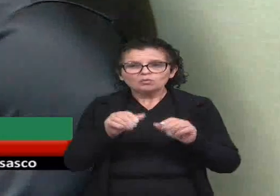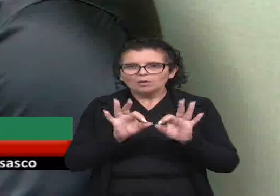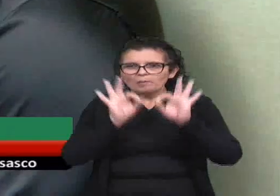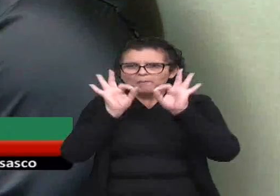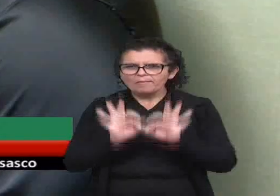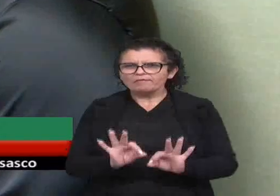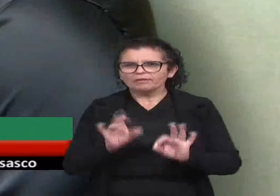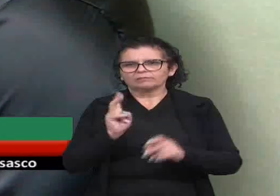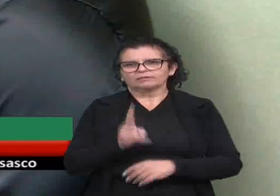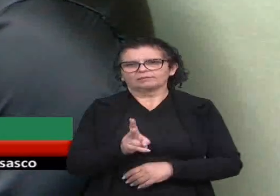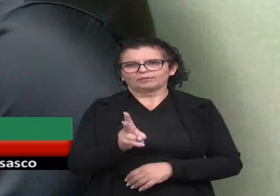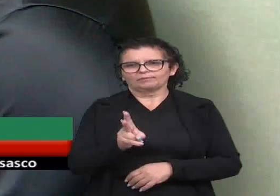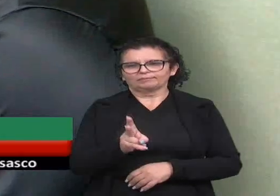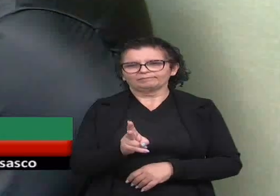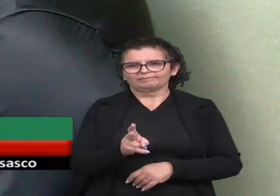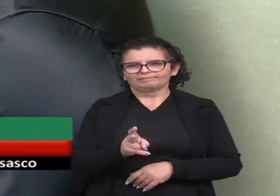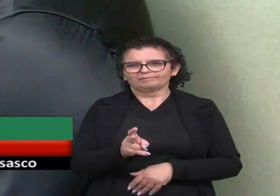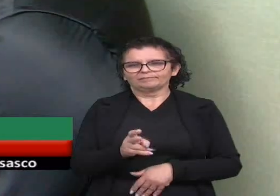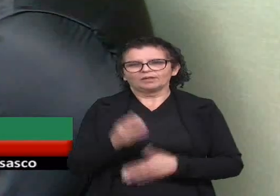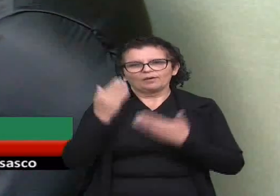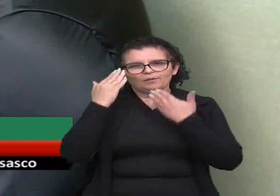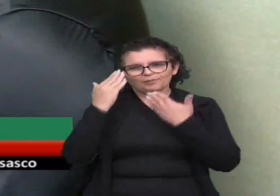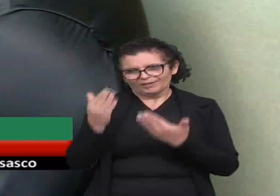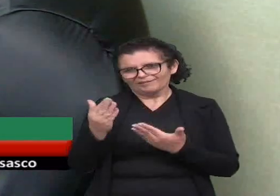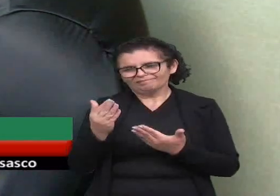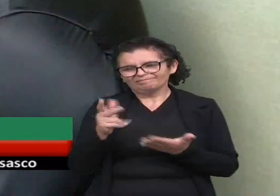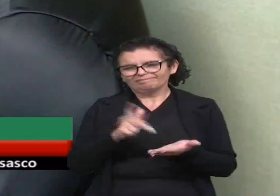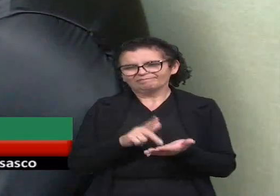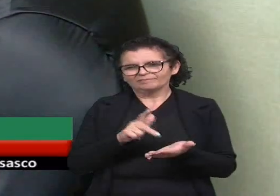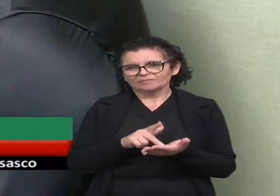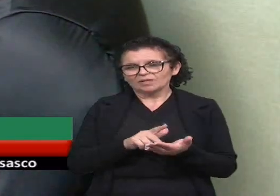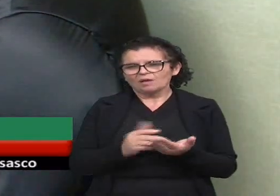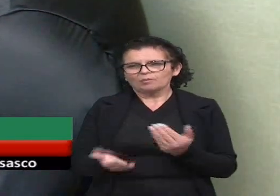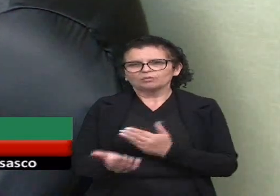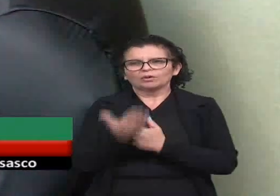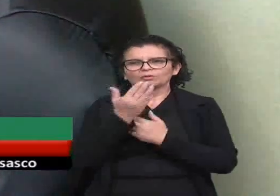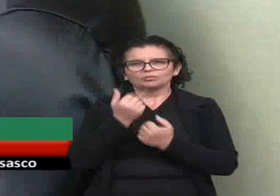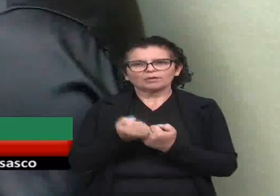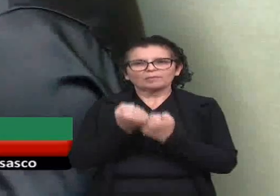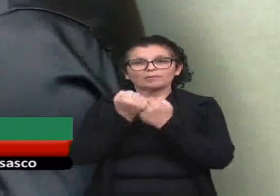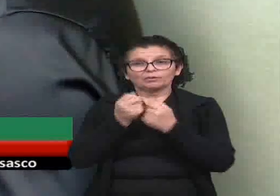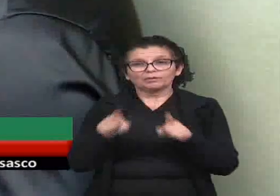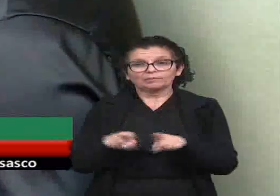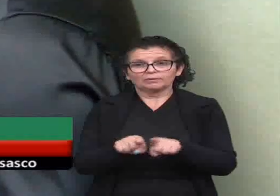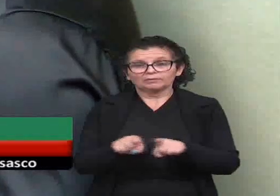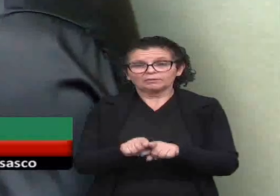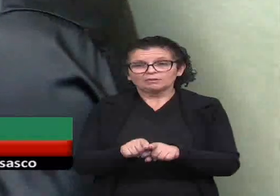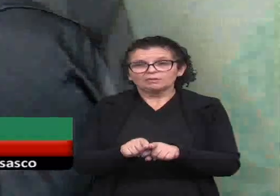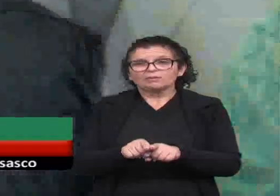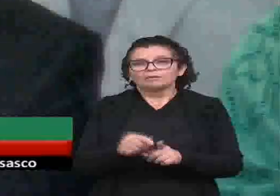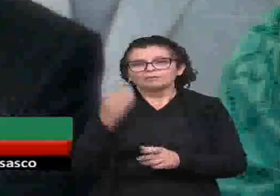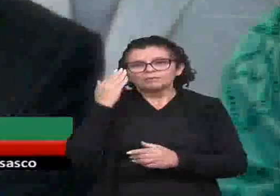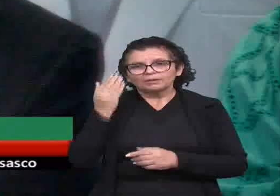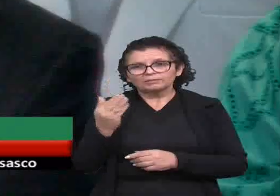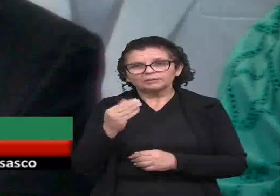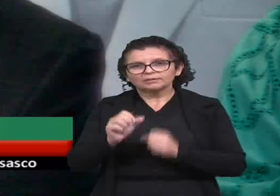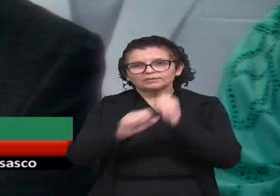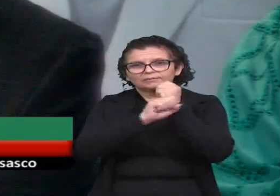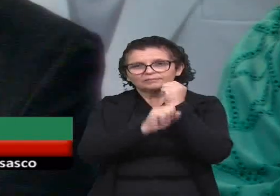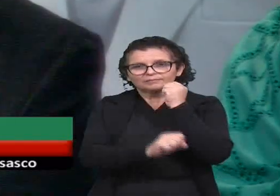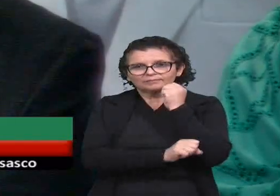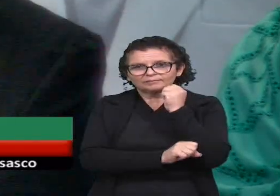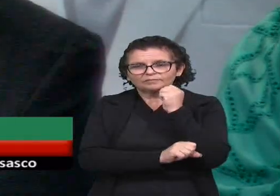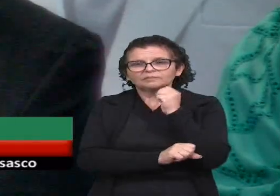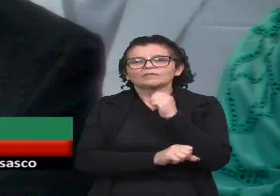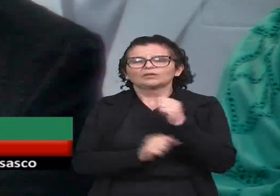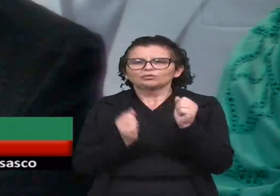consegui. Levi, muito obrigado novamente por toda a sua contribuição. E reforçar aqui também o trabalho que a Sabesp tem com